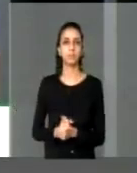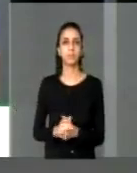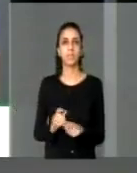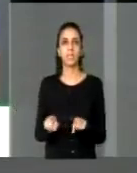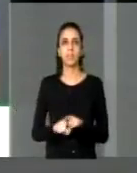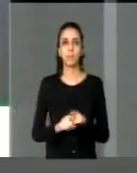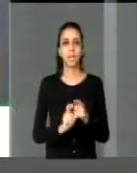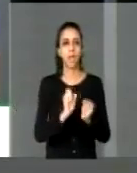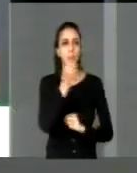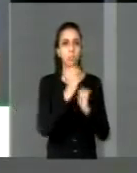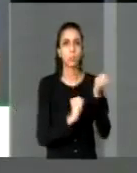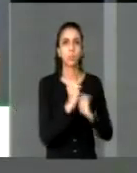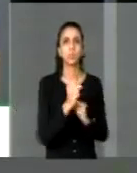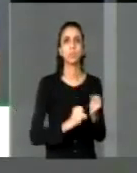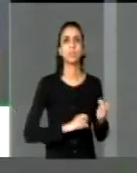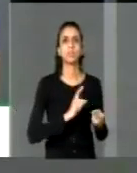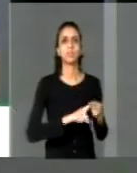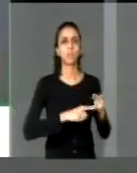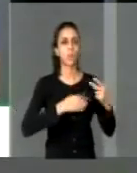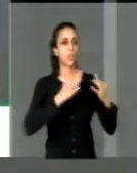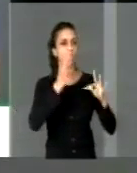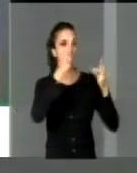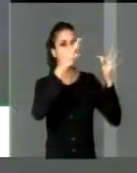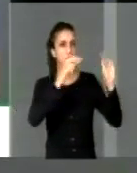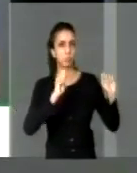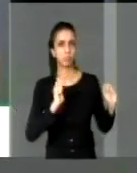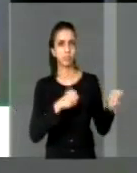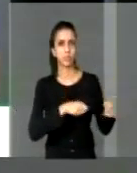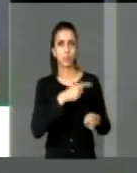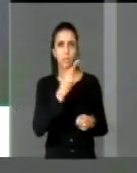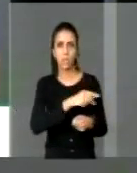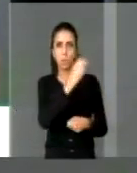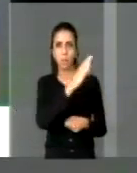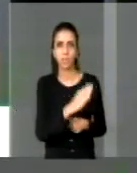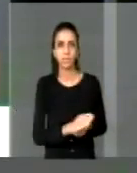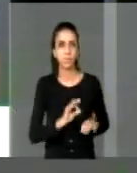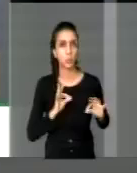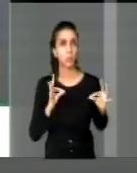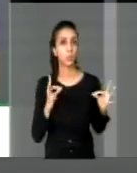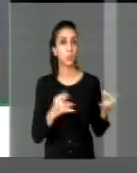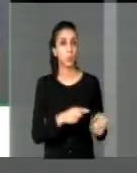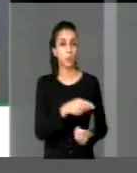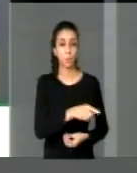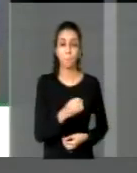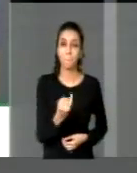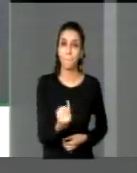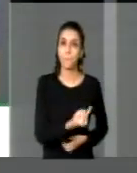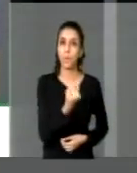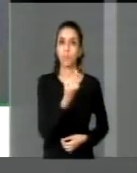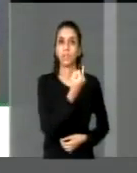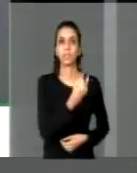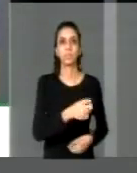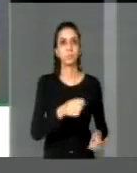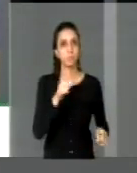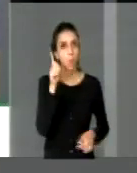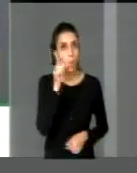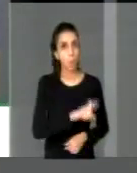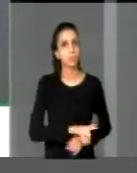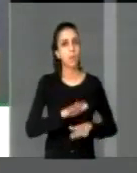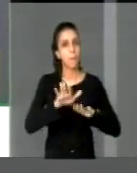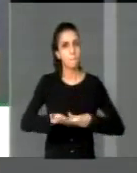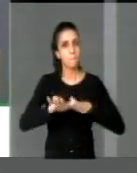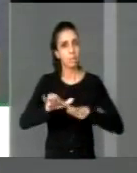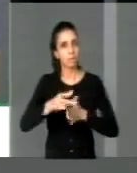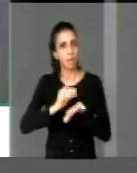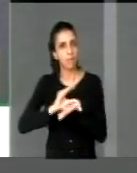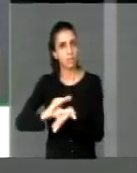e de tecnologia disponível na cadeia produtiva industrial nacional foi um fator fundamental para a manutenção dos investimentos